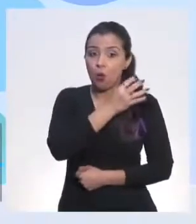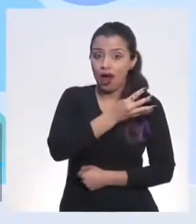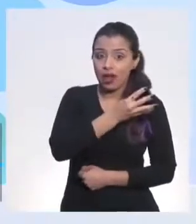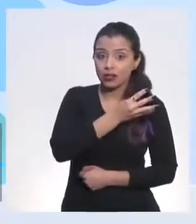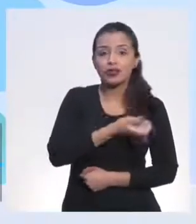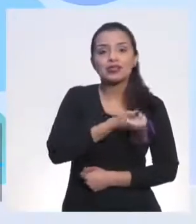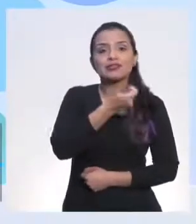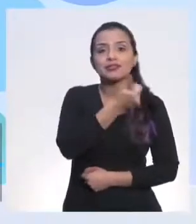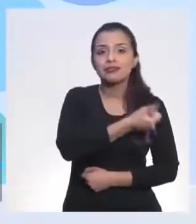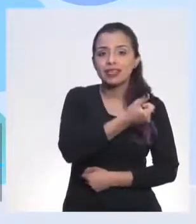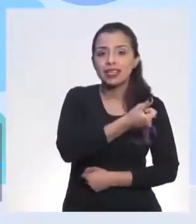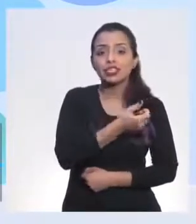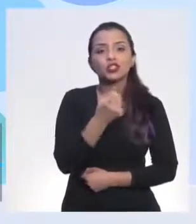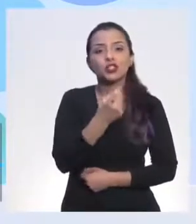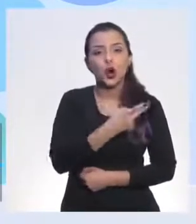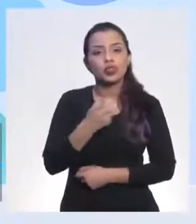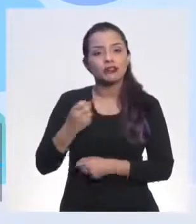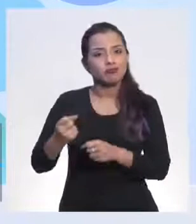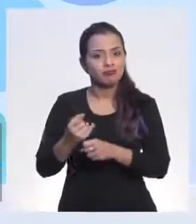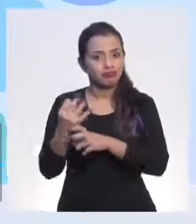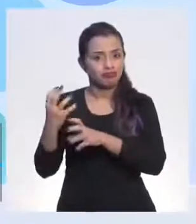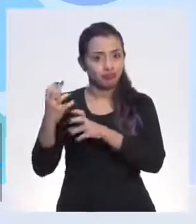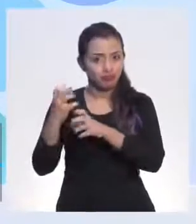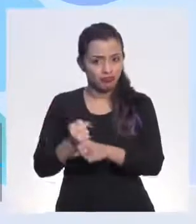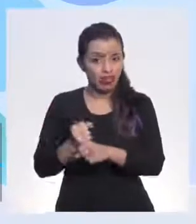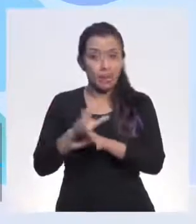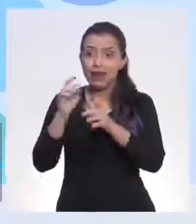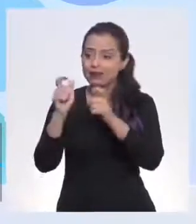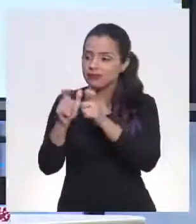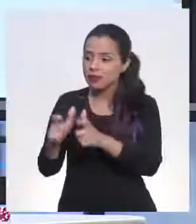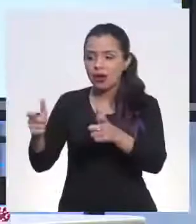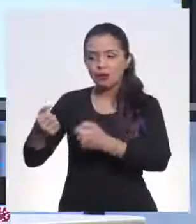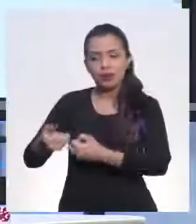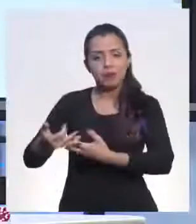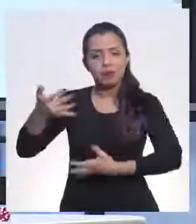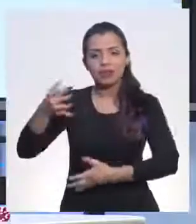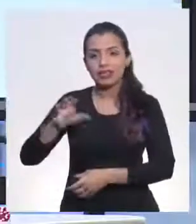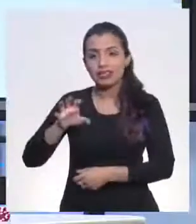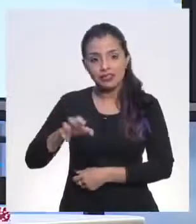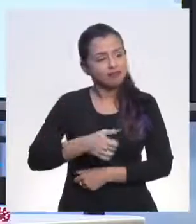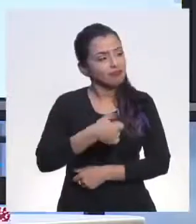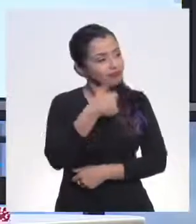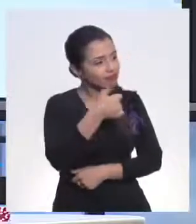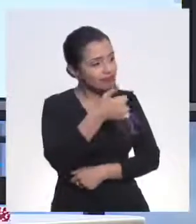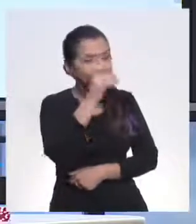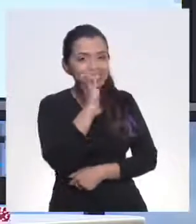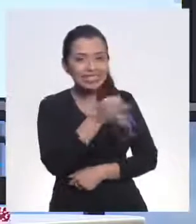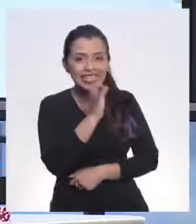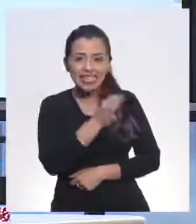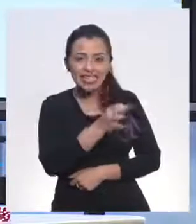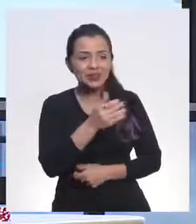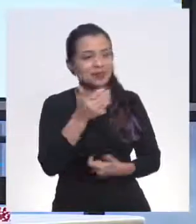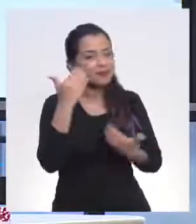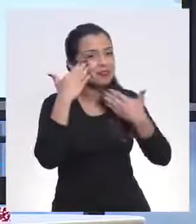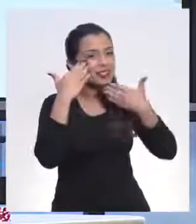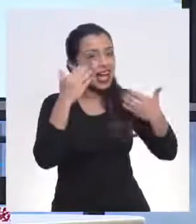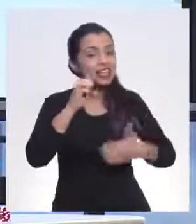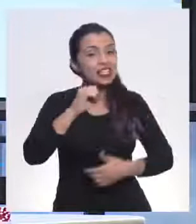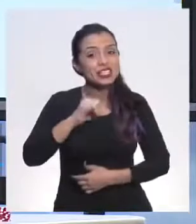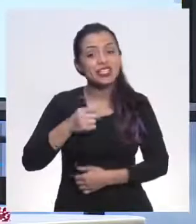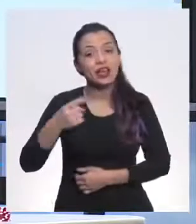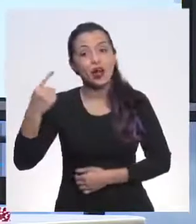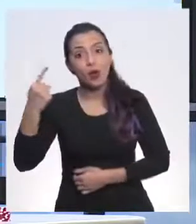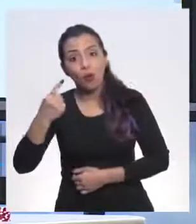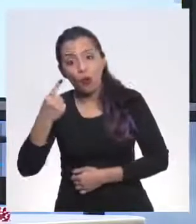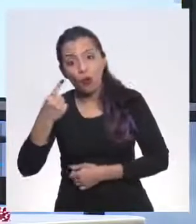e 12, mas eu estou para te dizer que a maioria. Beleza, é isso aí. Muito obrigado, é isso mesmo. Então, se você responder 1,